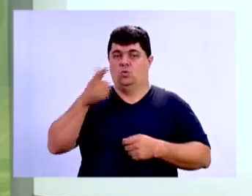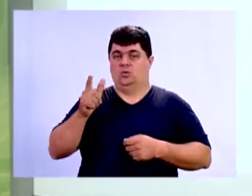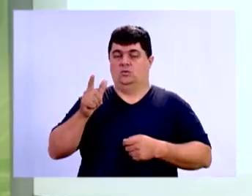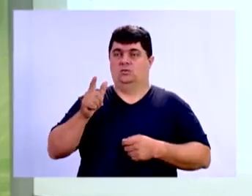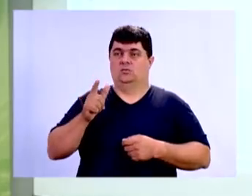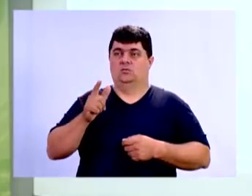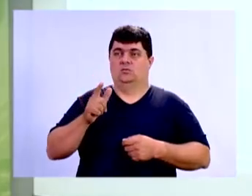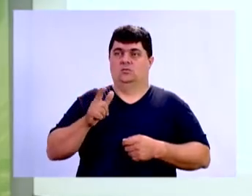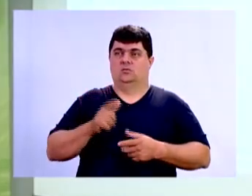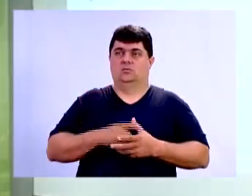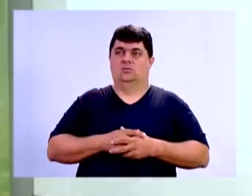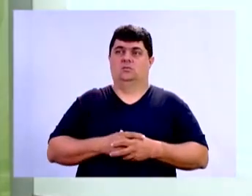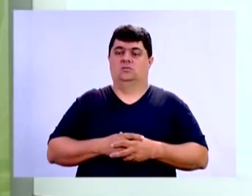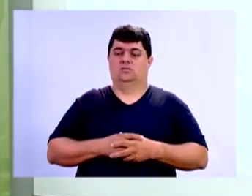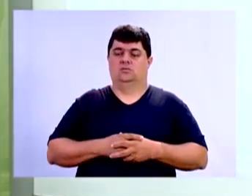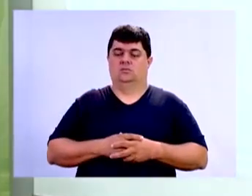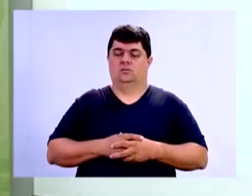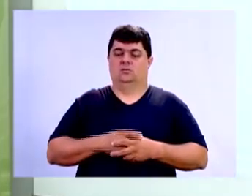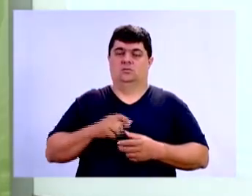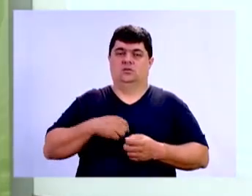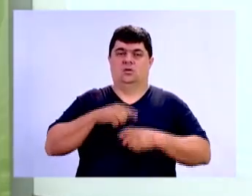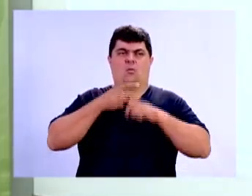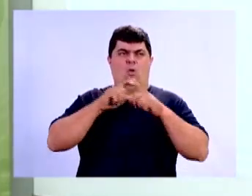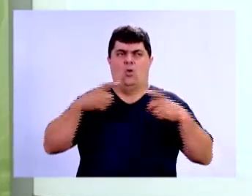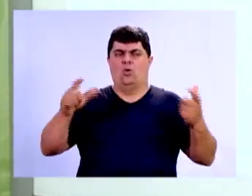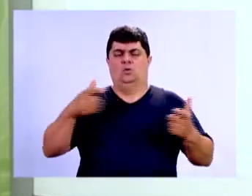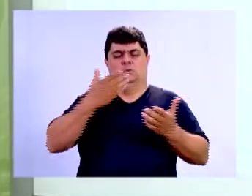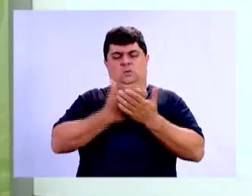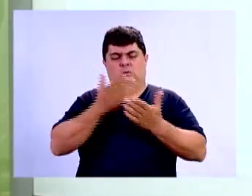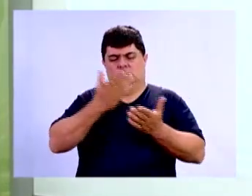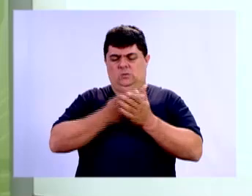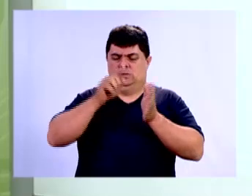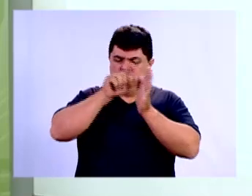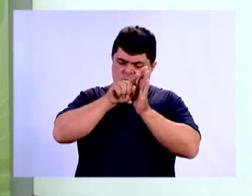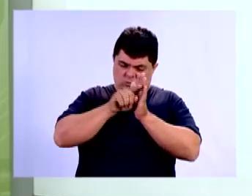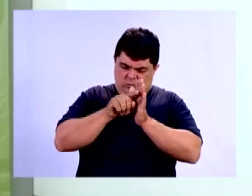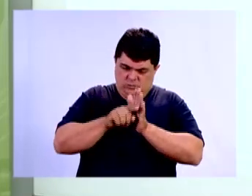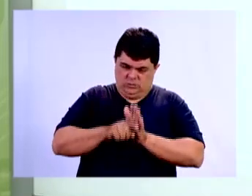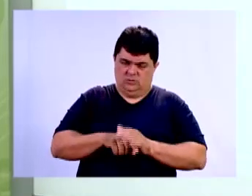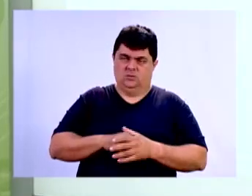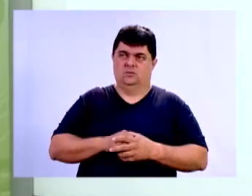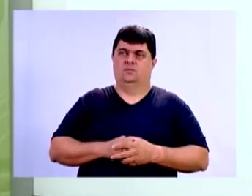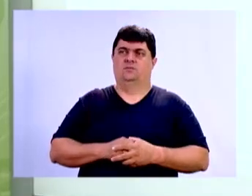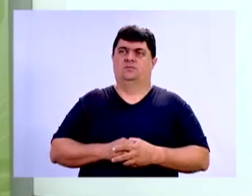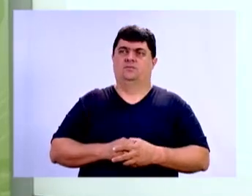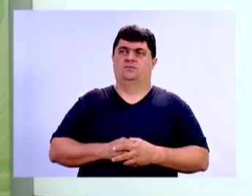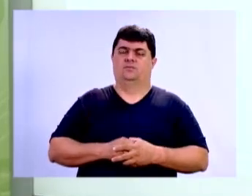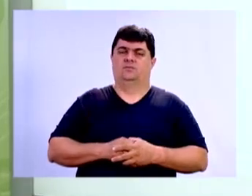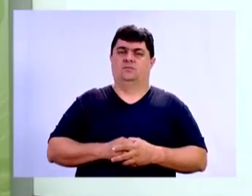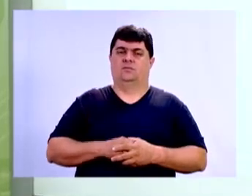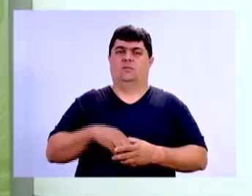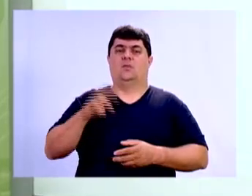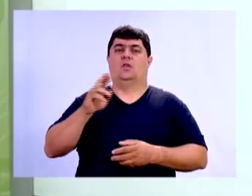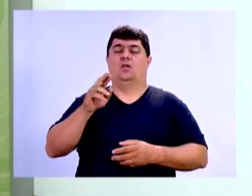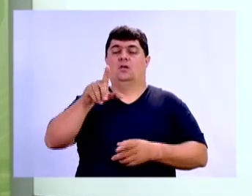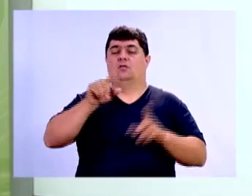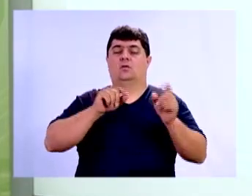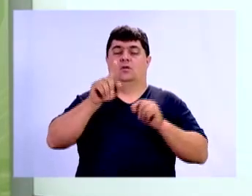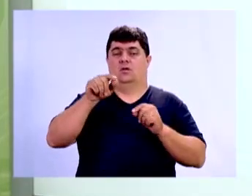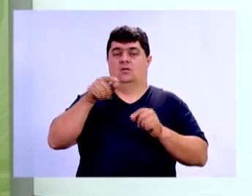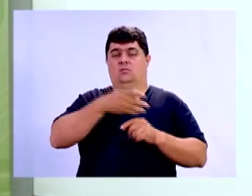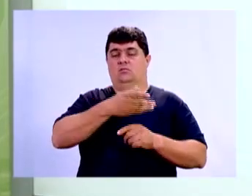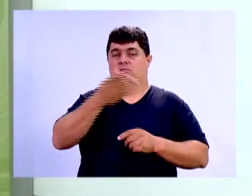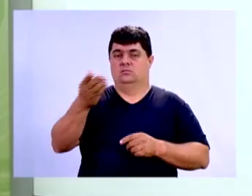Daqui, o mundo é o seu limite. Né? Quem vai definir o limite são